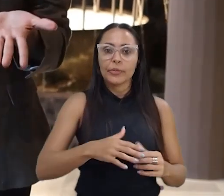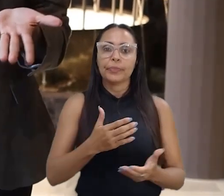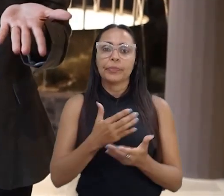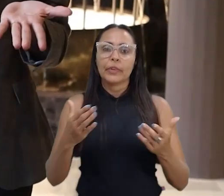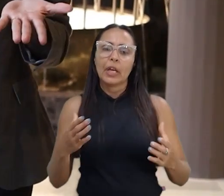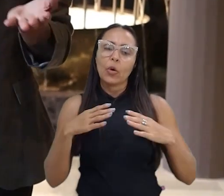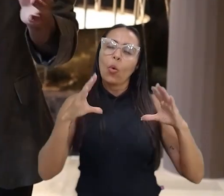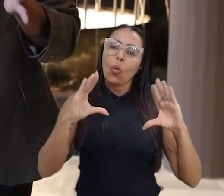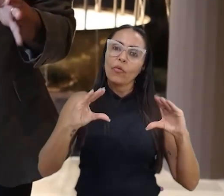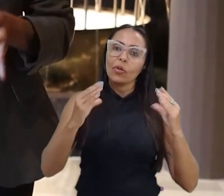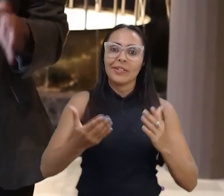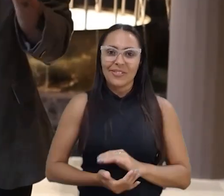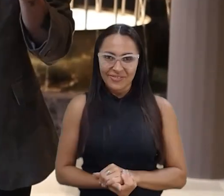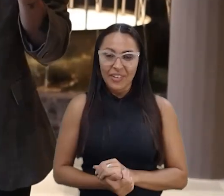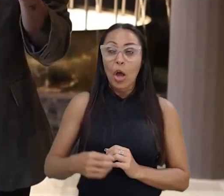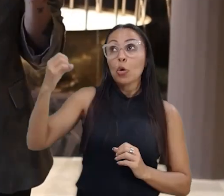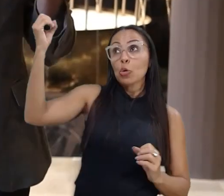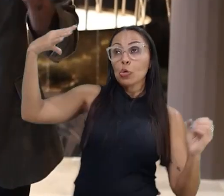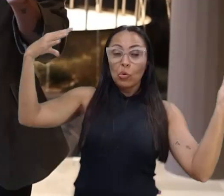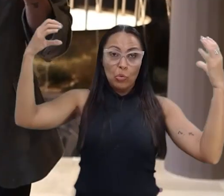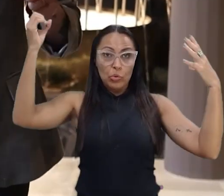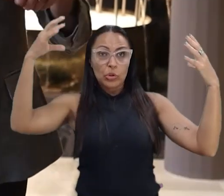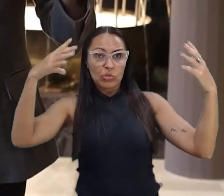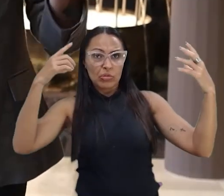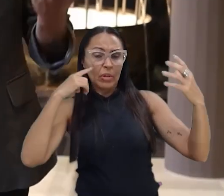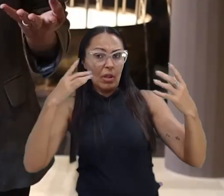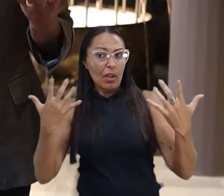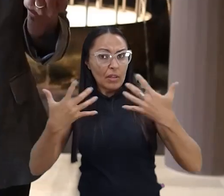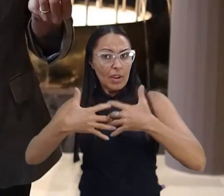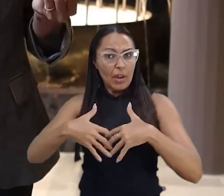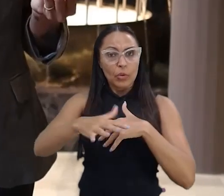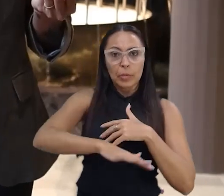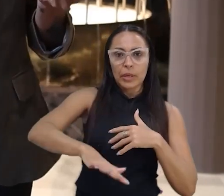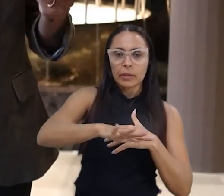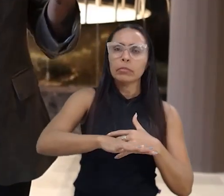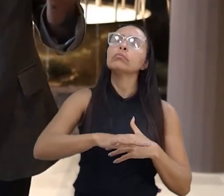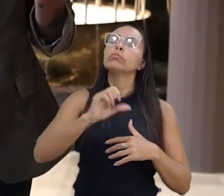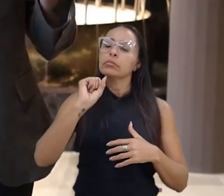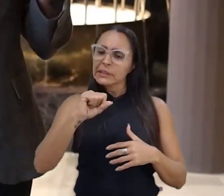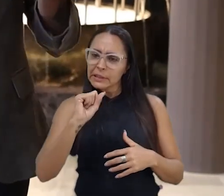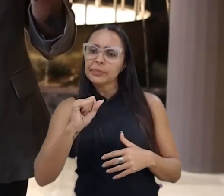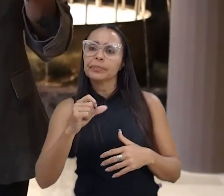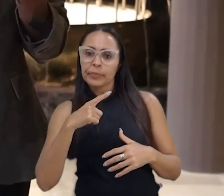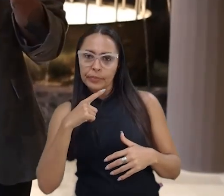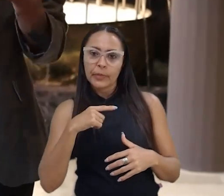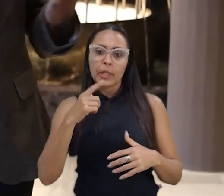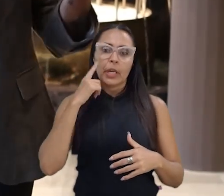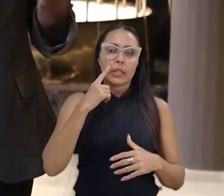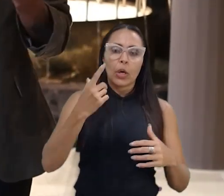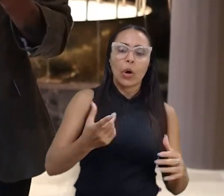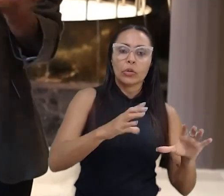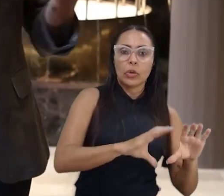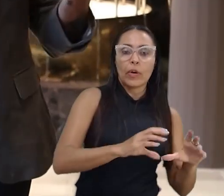ficarem confortáveis no espaço. Luz tem a ver com o ambiente? Tem. Materiais, de uma forma geral, tem a ver com o ambiente? Tem. Então, todos os